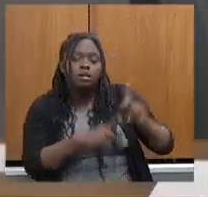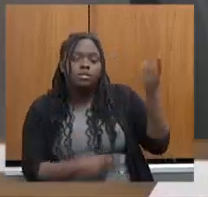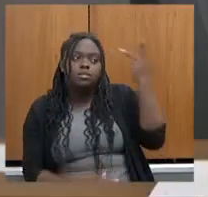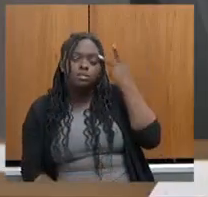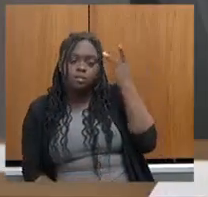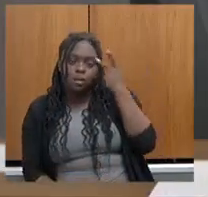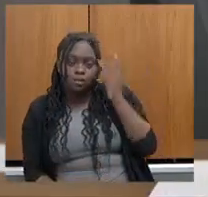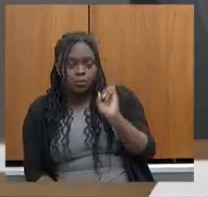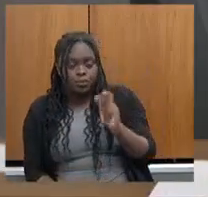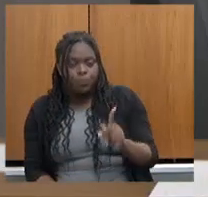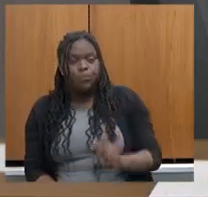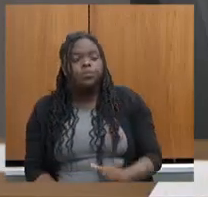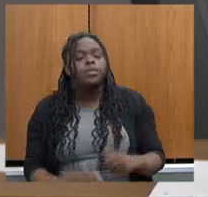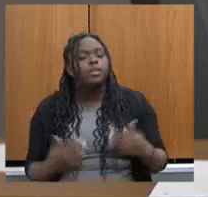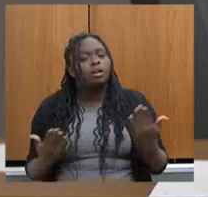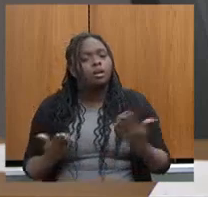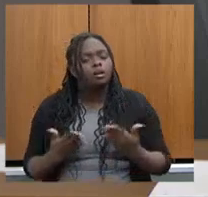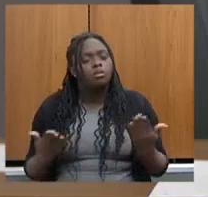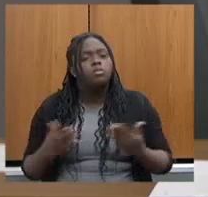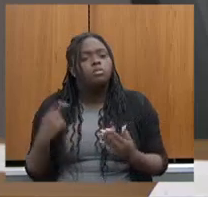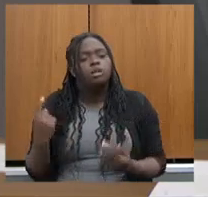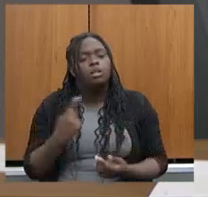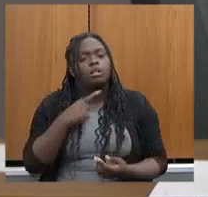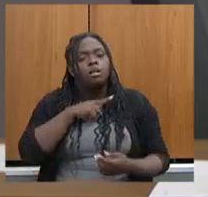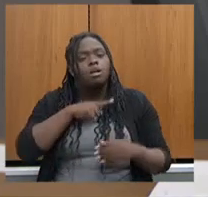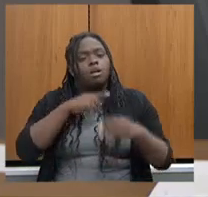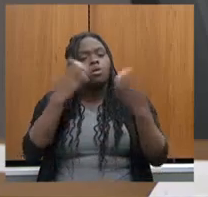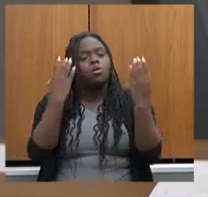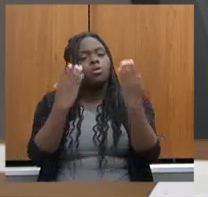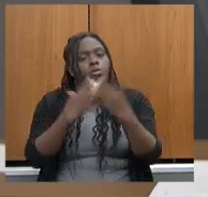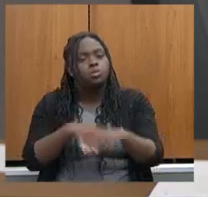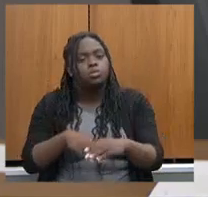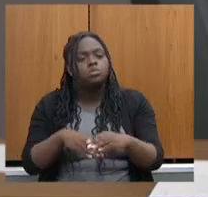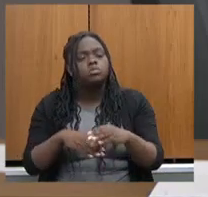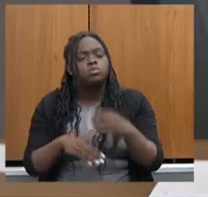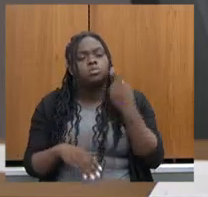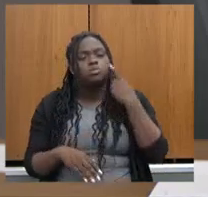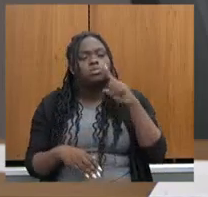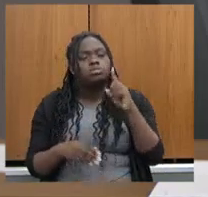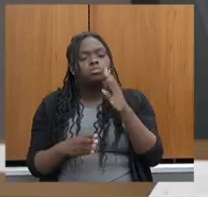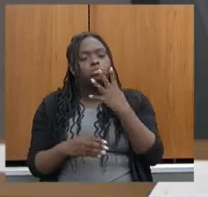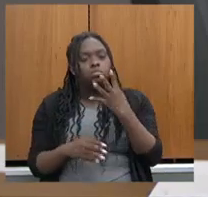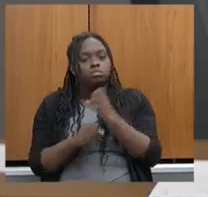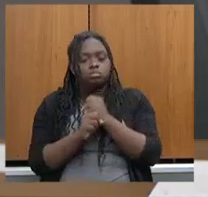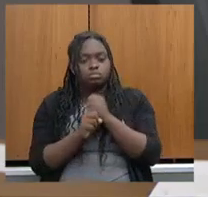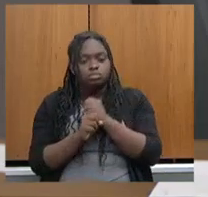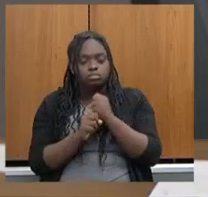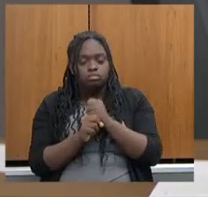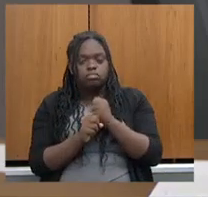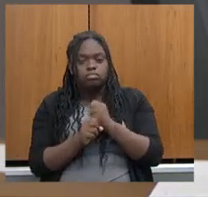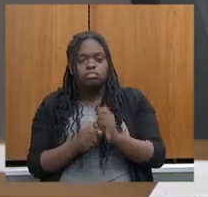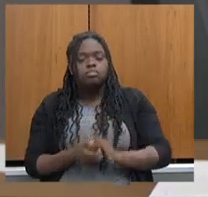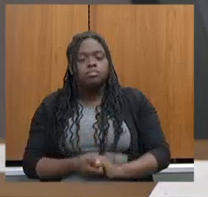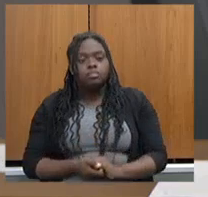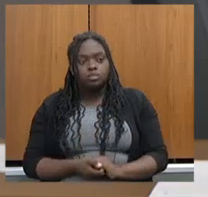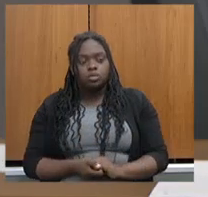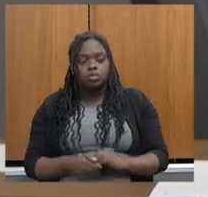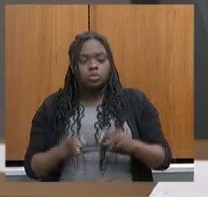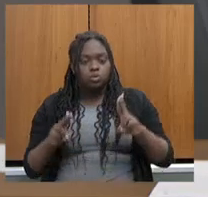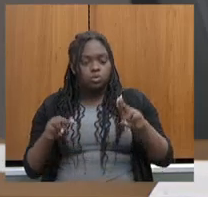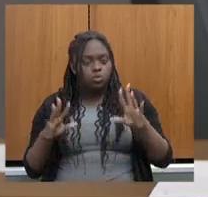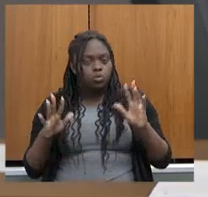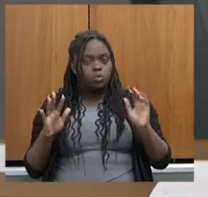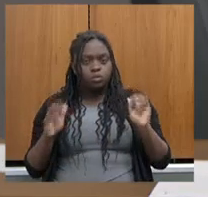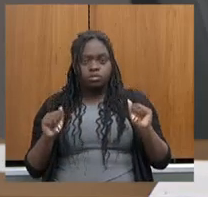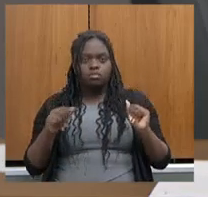e eu sei que nós estamos hoje tendo concursos reiterados Nos últimos quatro anos nós nunca passamos por